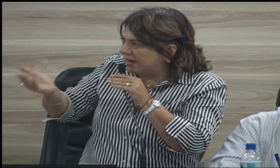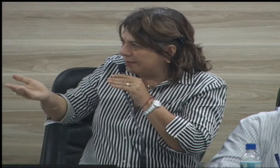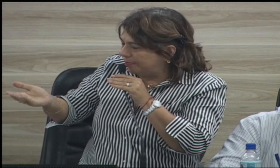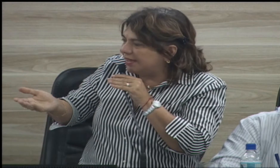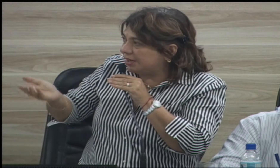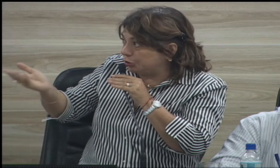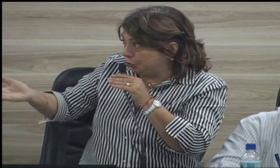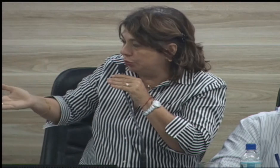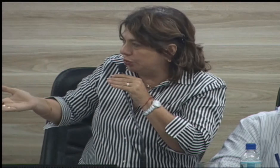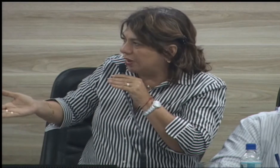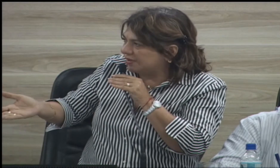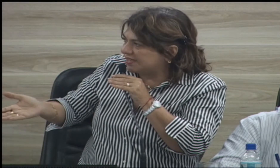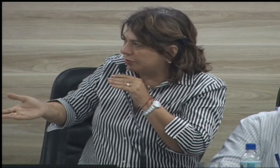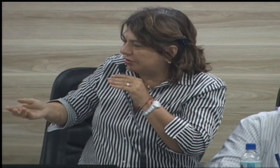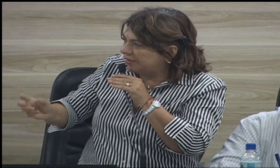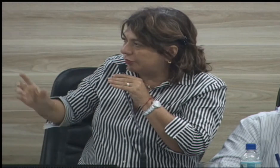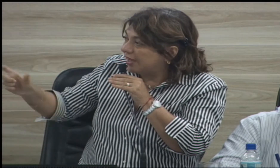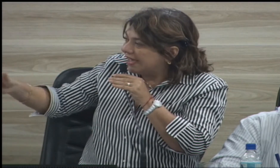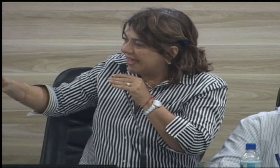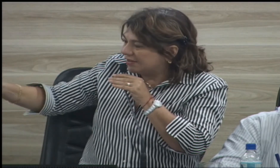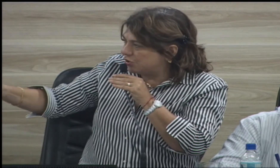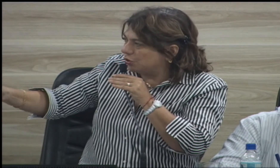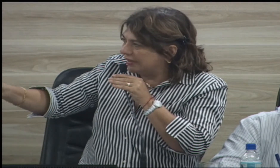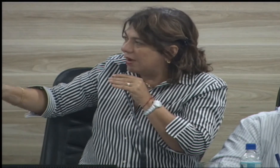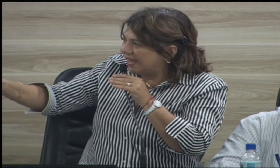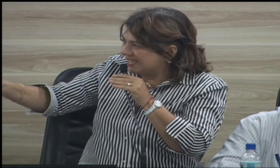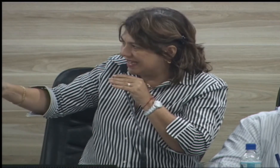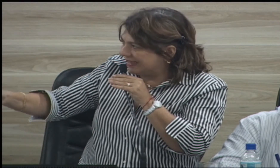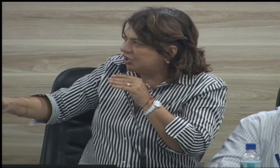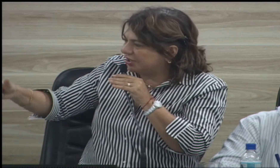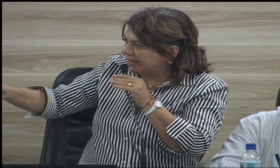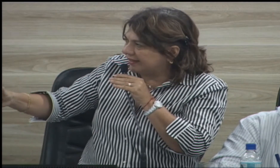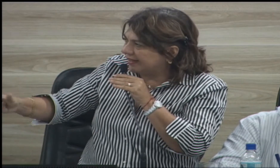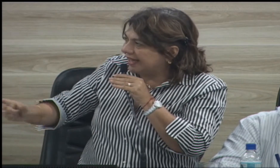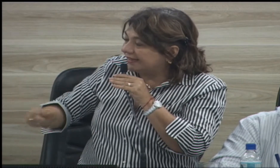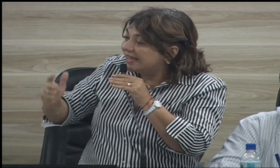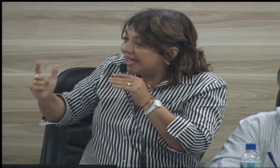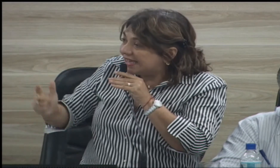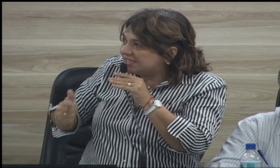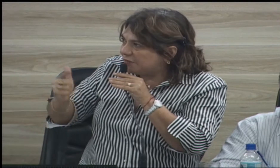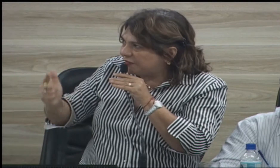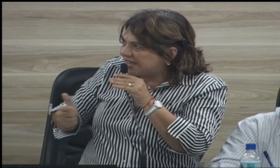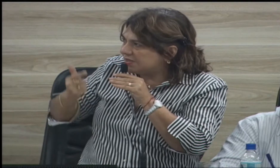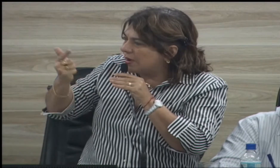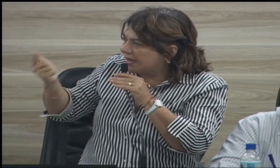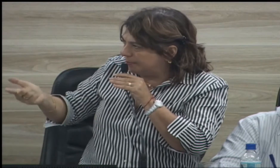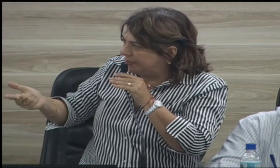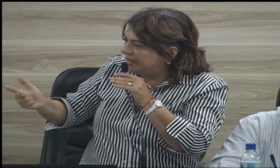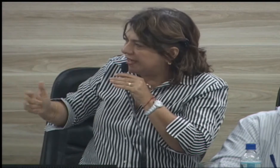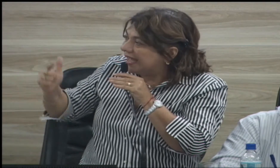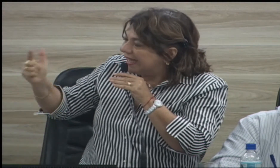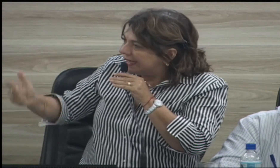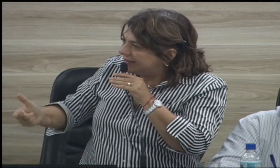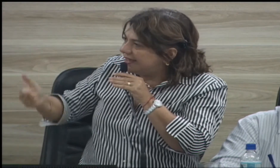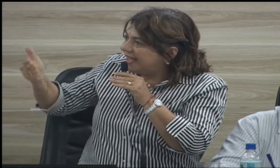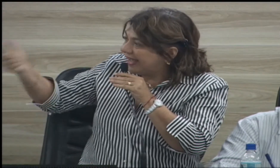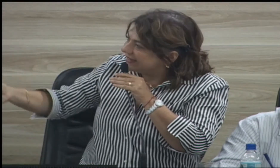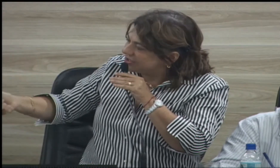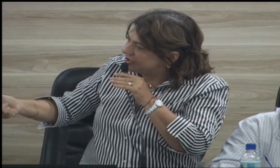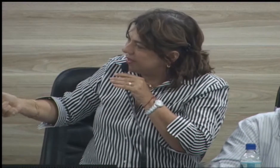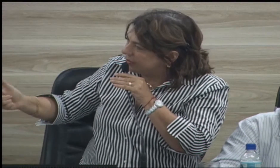colocou algumas situações aqui que favorece aquelas pessoas que estão numa vulnerabilidade maior aí,